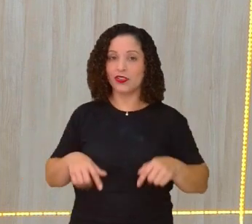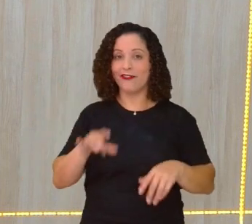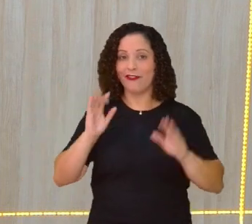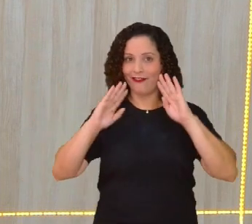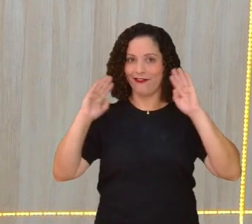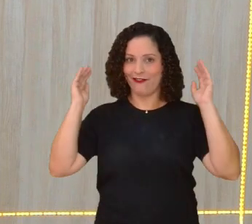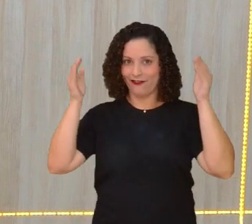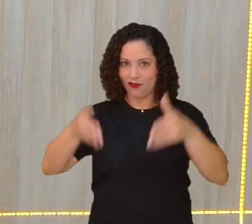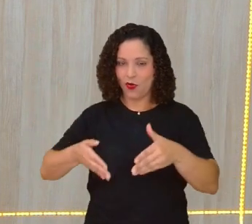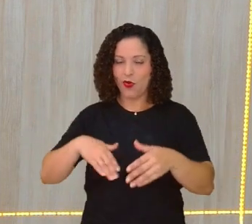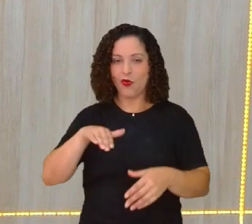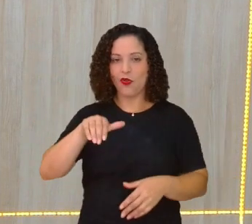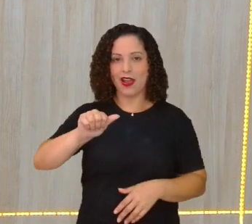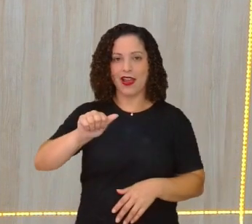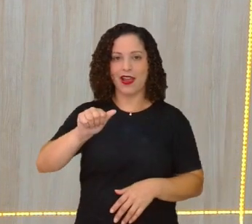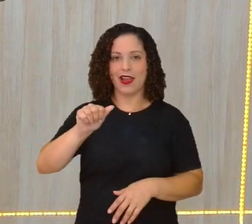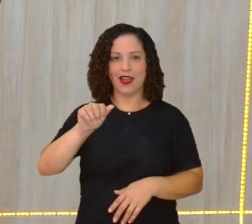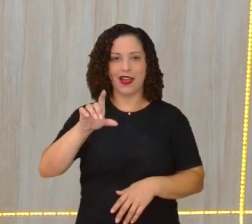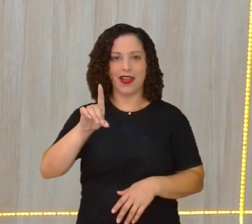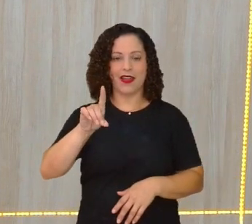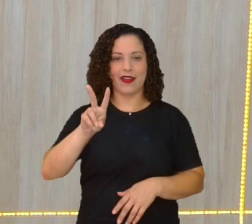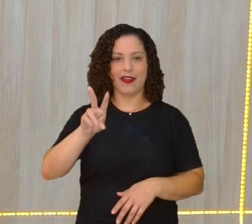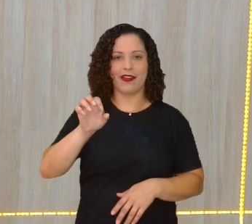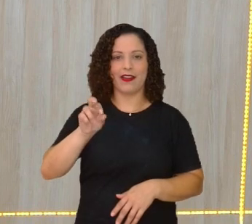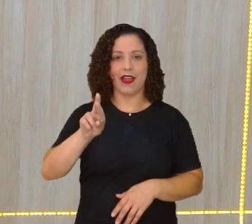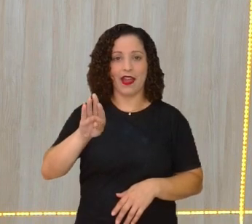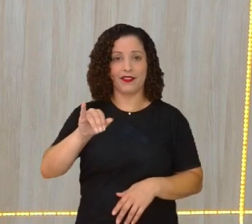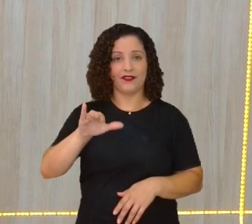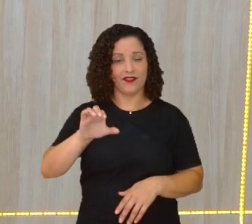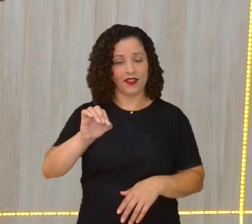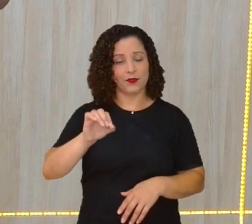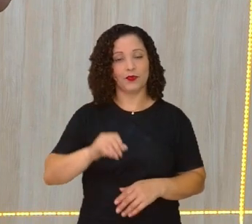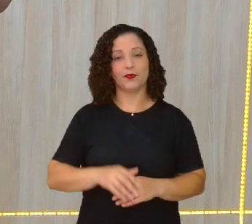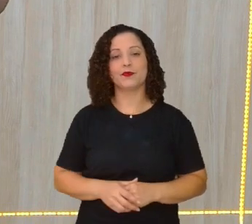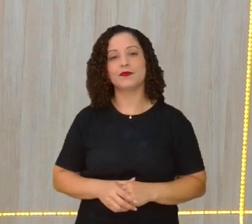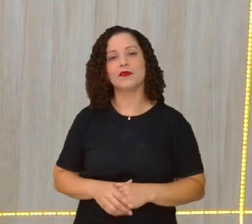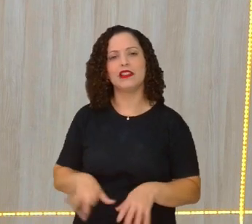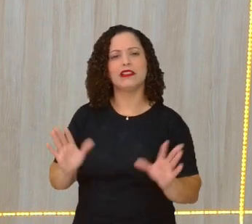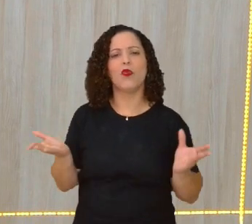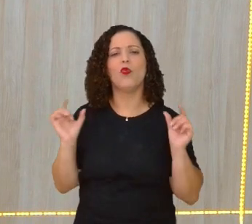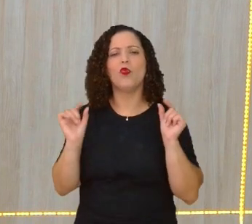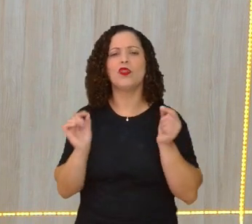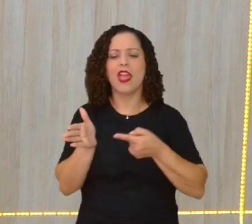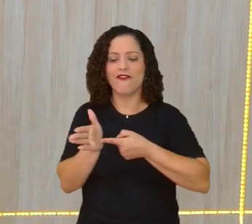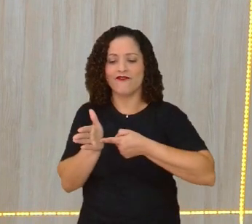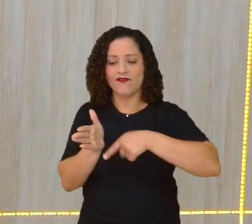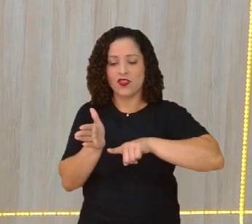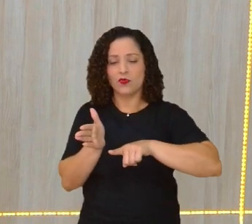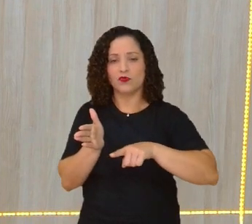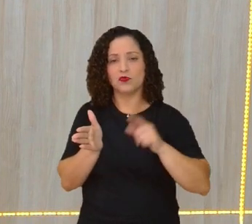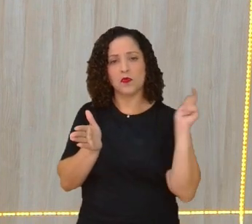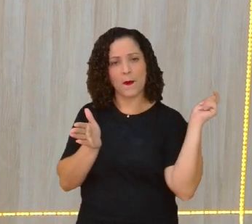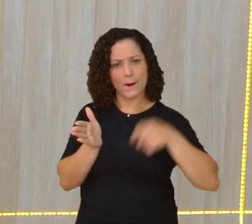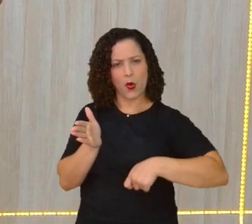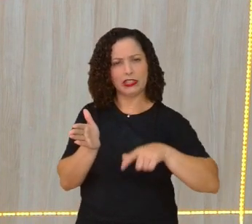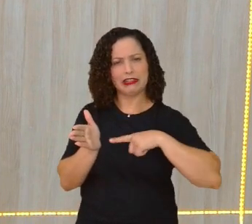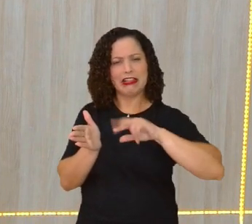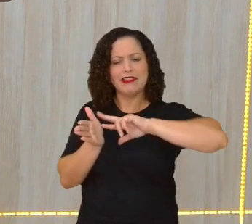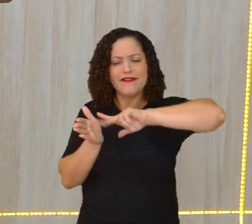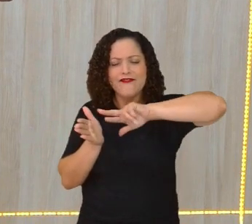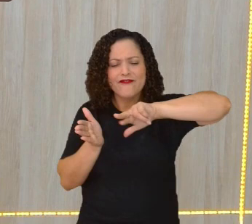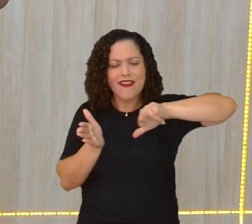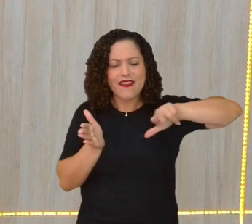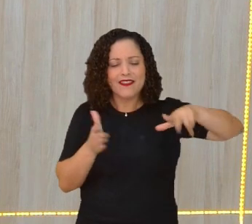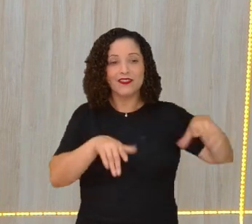essas possibilidades. Então, a pontuação, ela nos dá essas possibilidades de